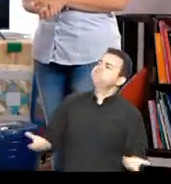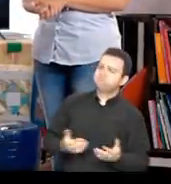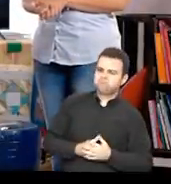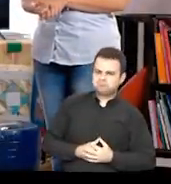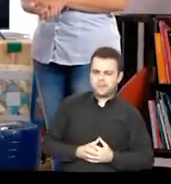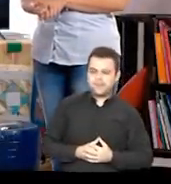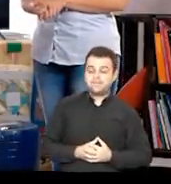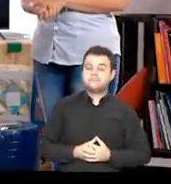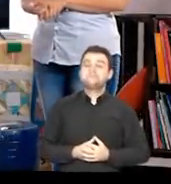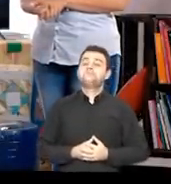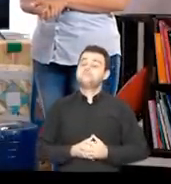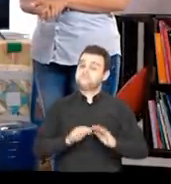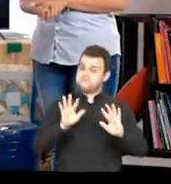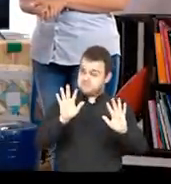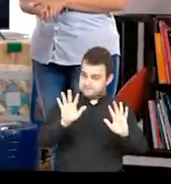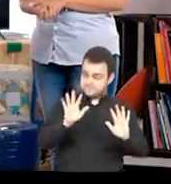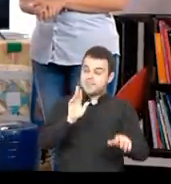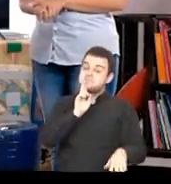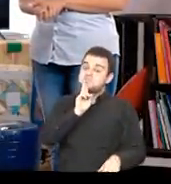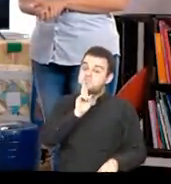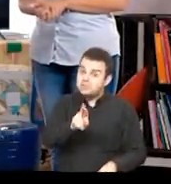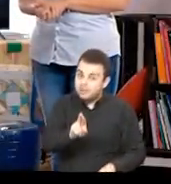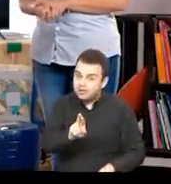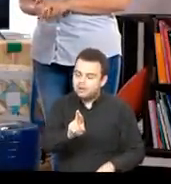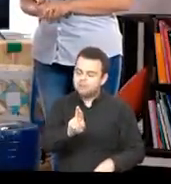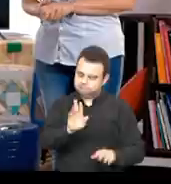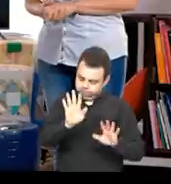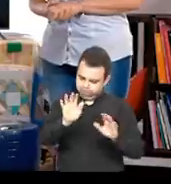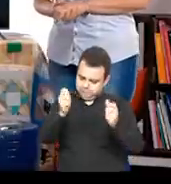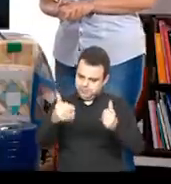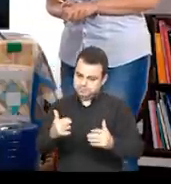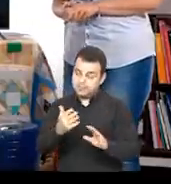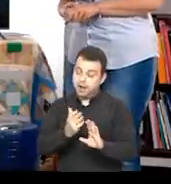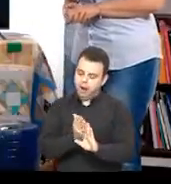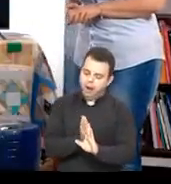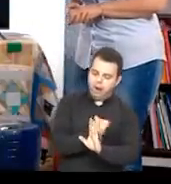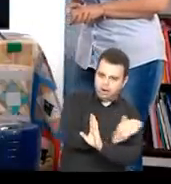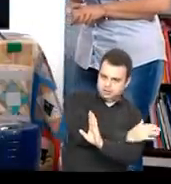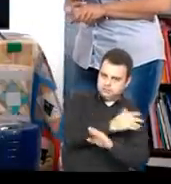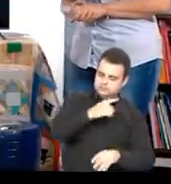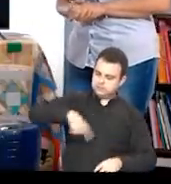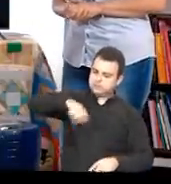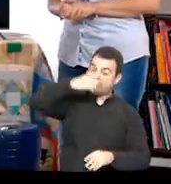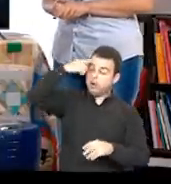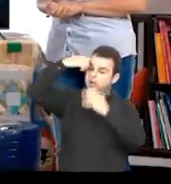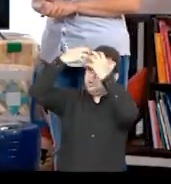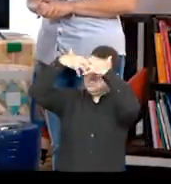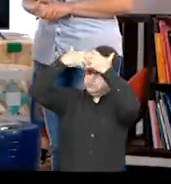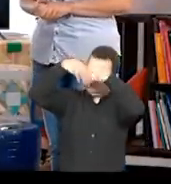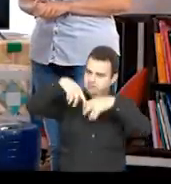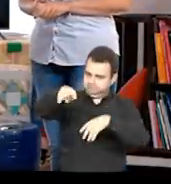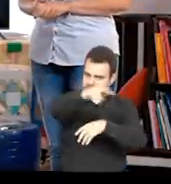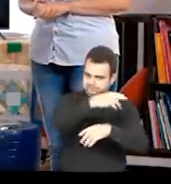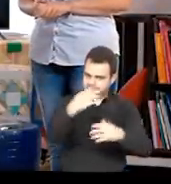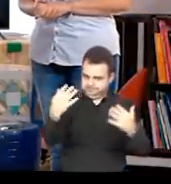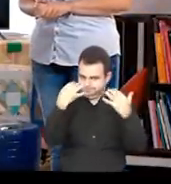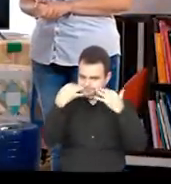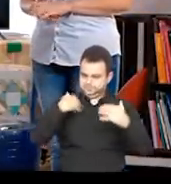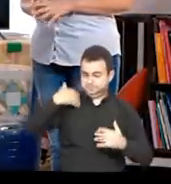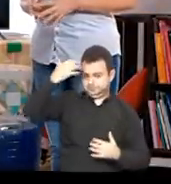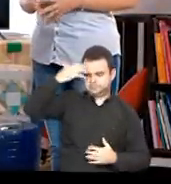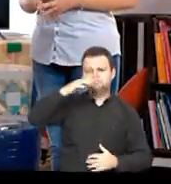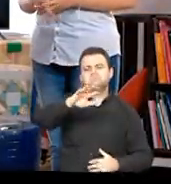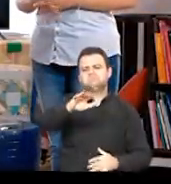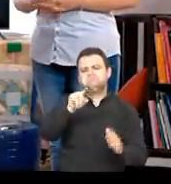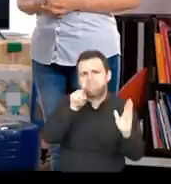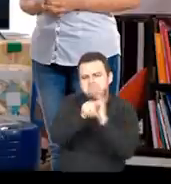Então, professora Luciana, antes de respondermos essa pergunta, vamos pensar um pouco junto com o pessoal de casa. Vocês sabem quando que o ser